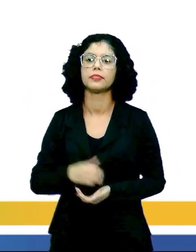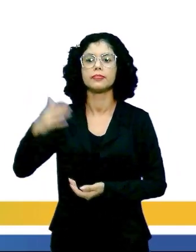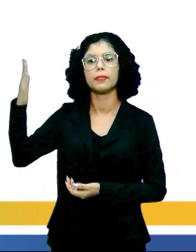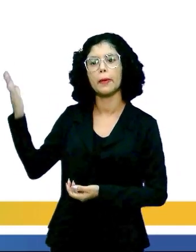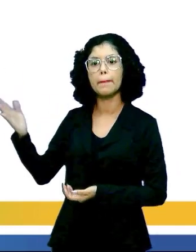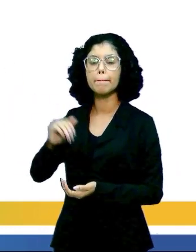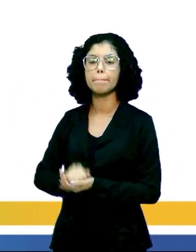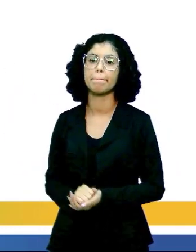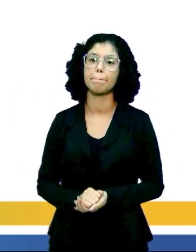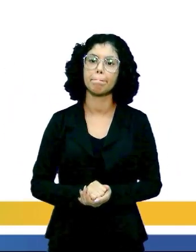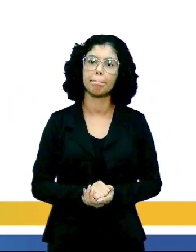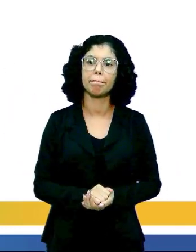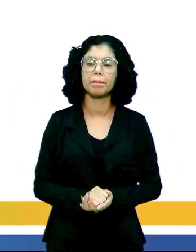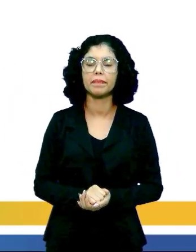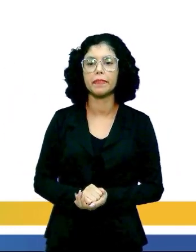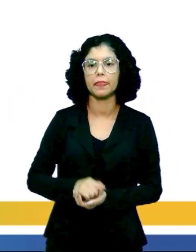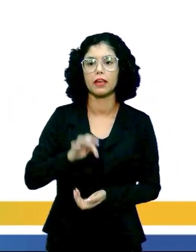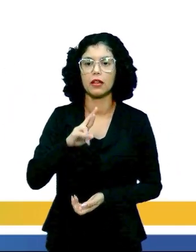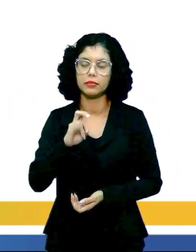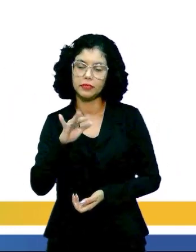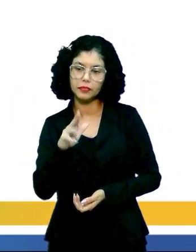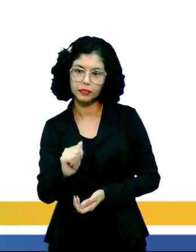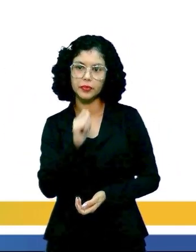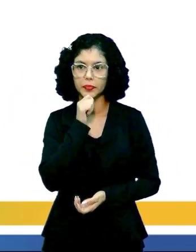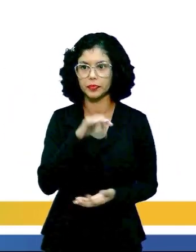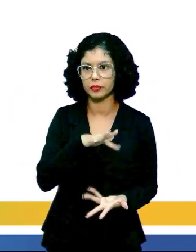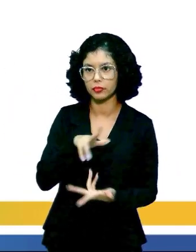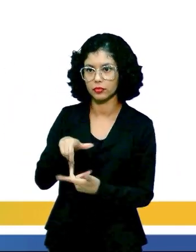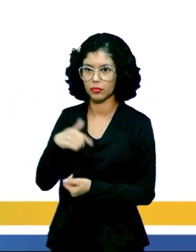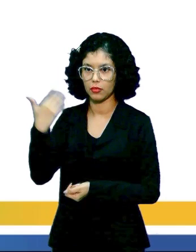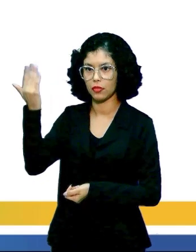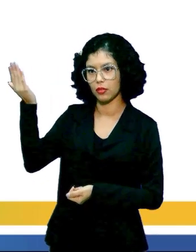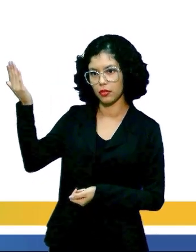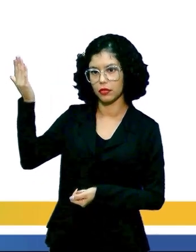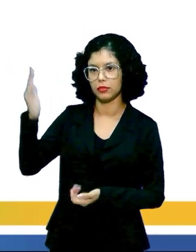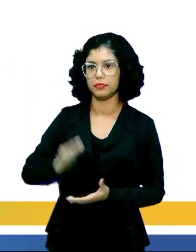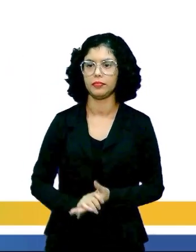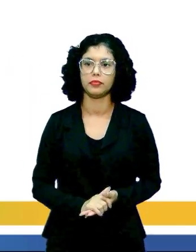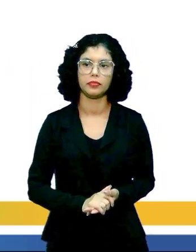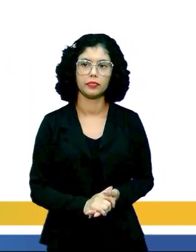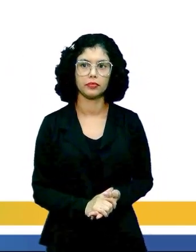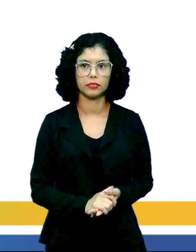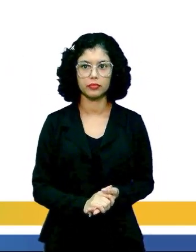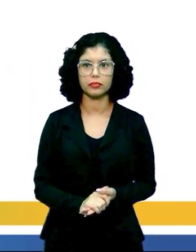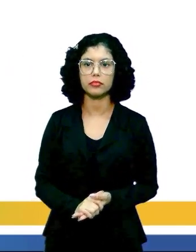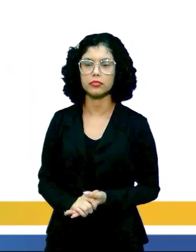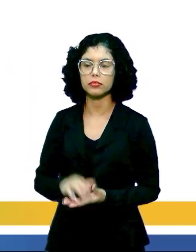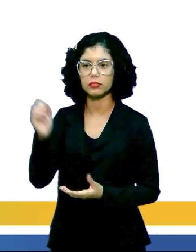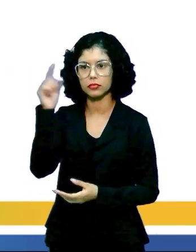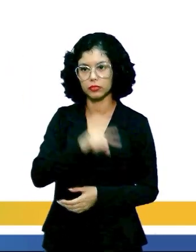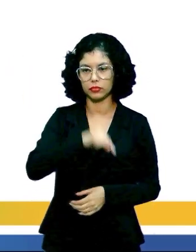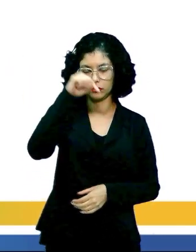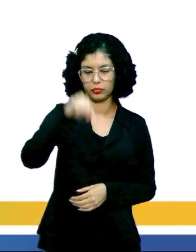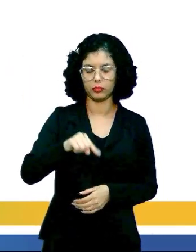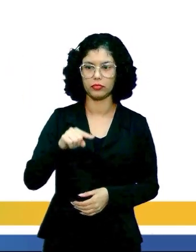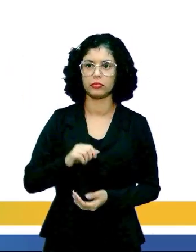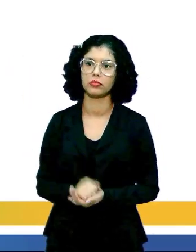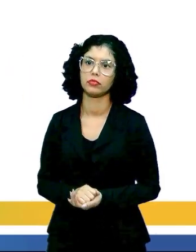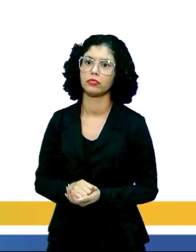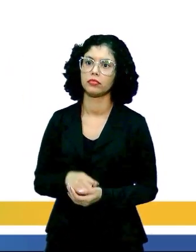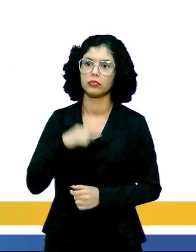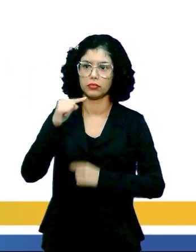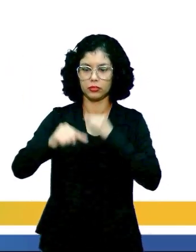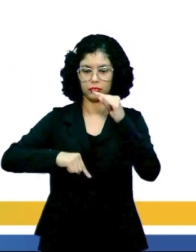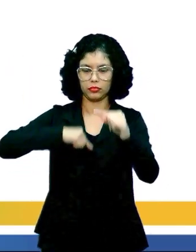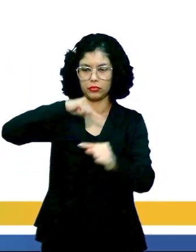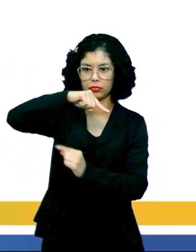ele é conhecido como modelo planetário porque ele é equivalente ao sistema solar. Então nós temos o Sol no centro e os outros